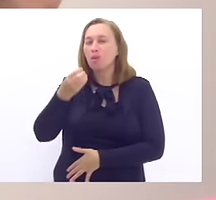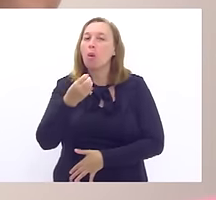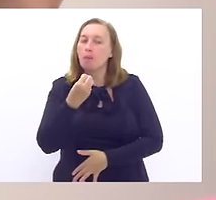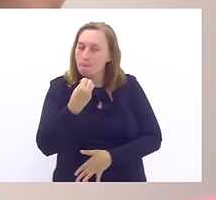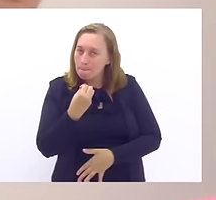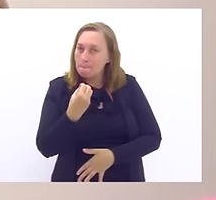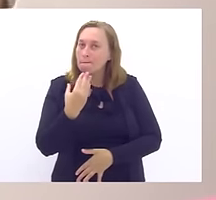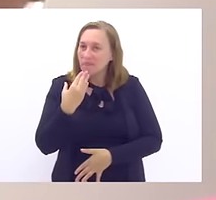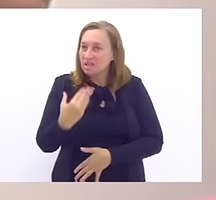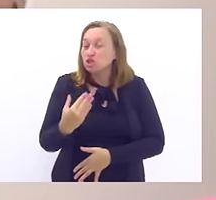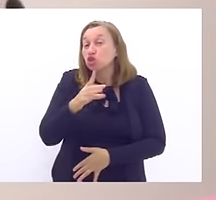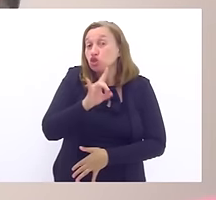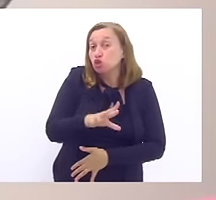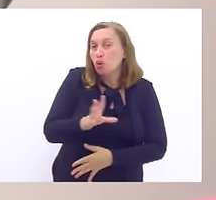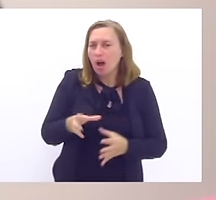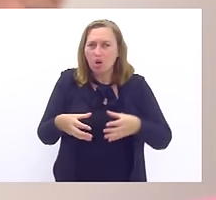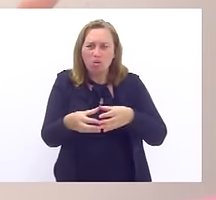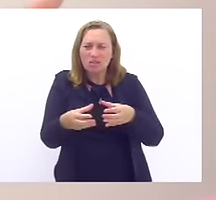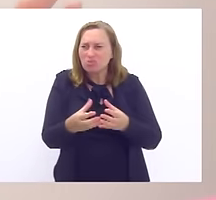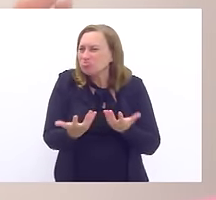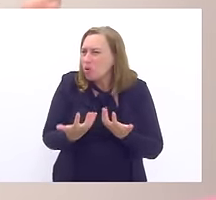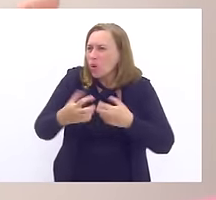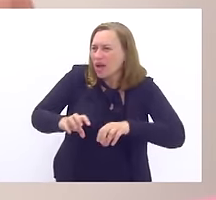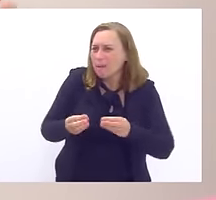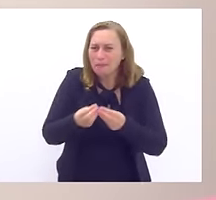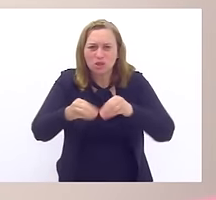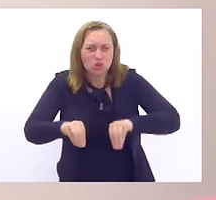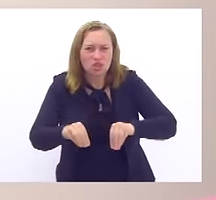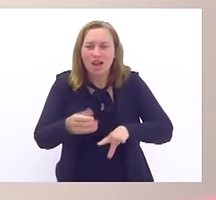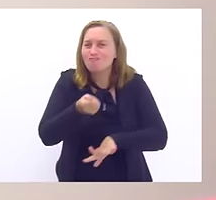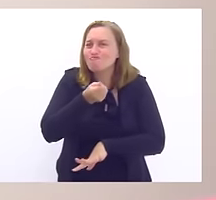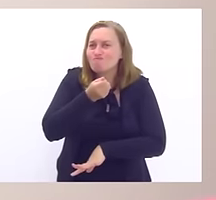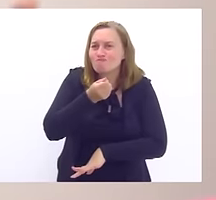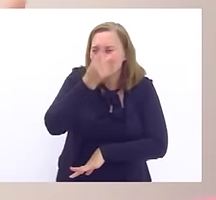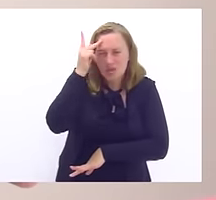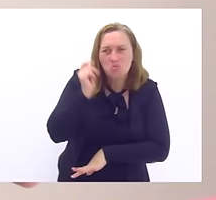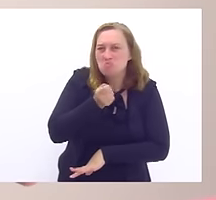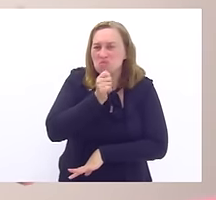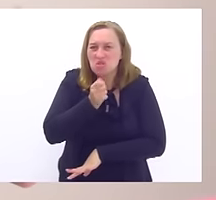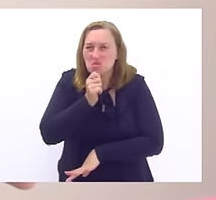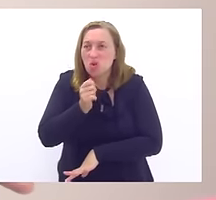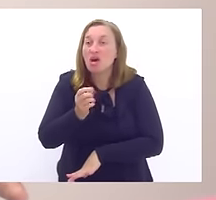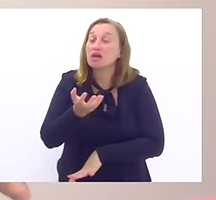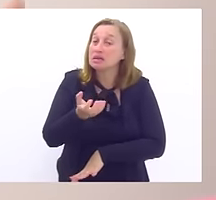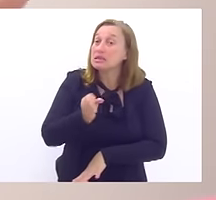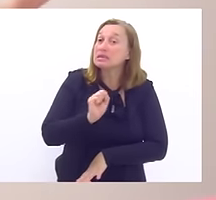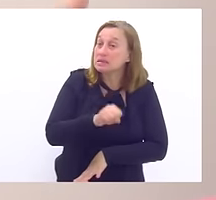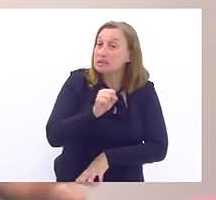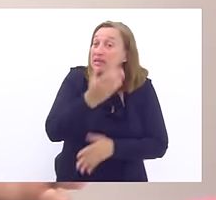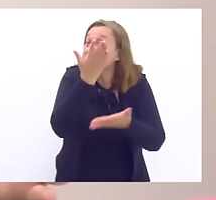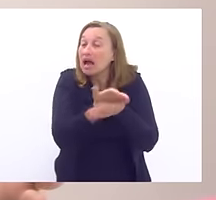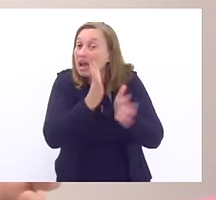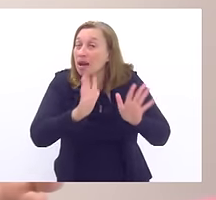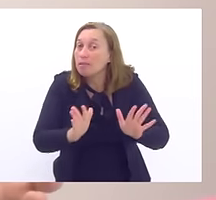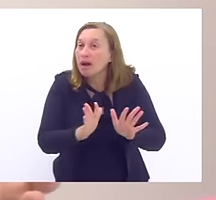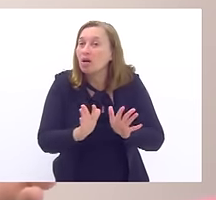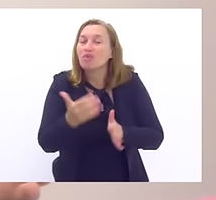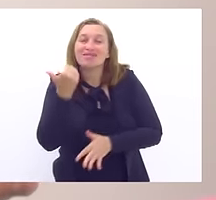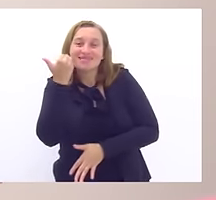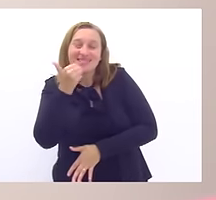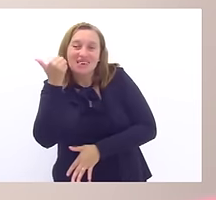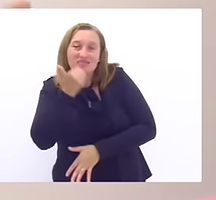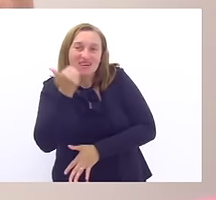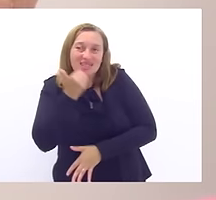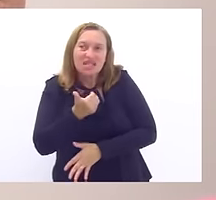essa comissão não tem nenhuma intenção de prejudicar ninguém tem intenção de acabar com esse tipo de covardia que tá acontecendo